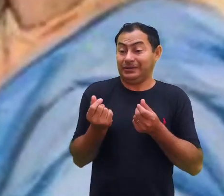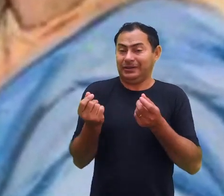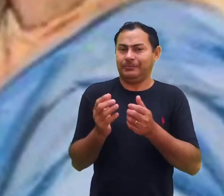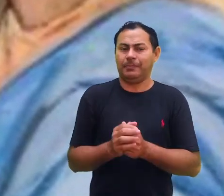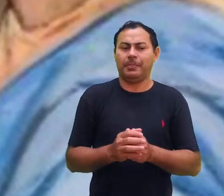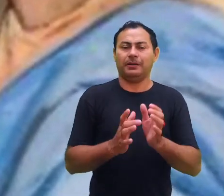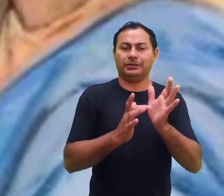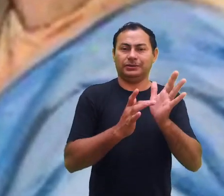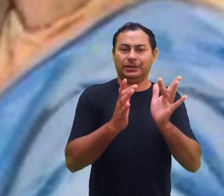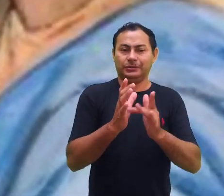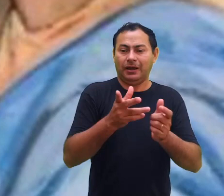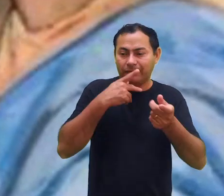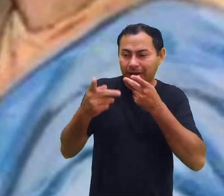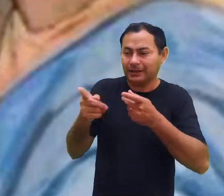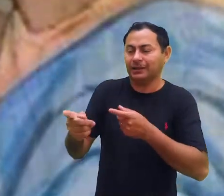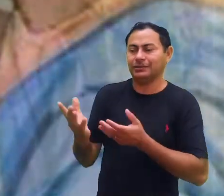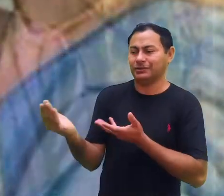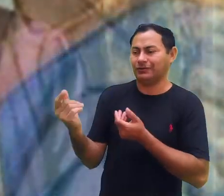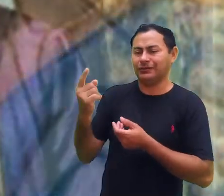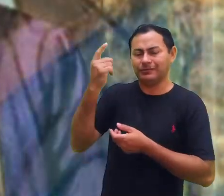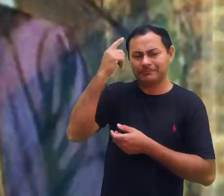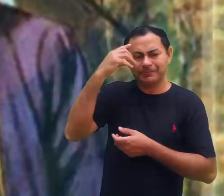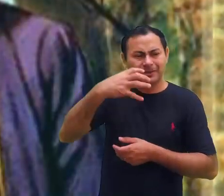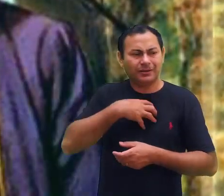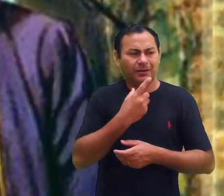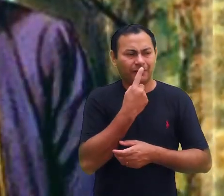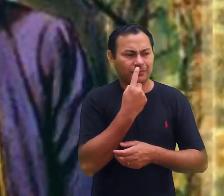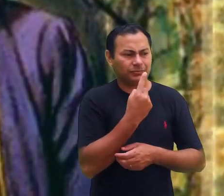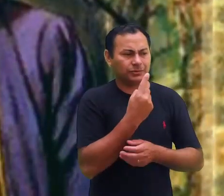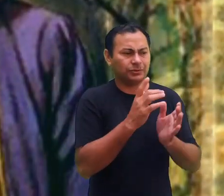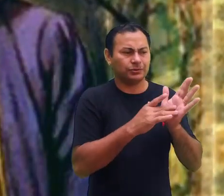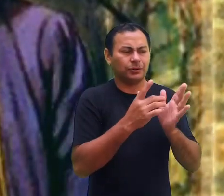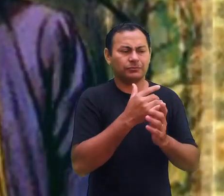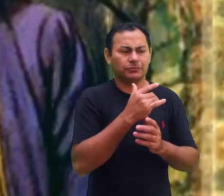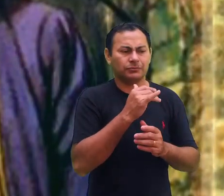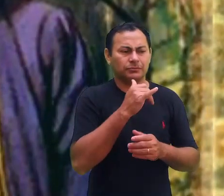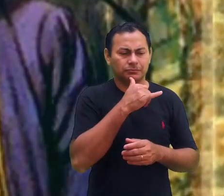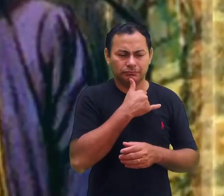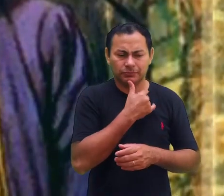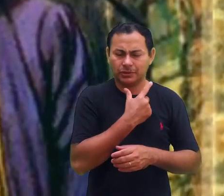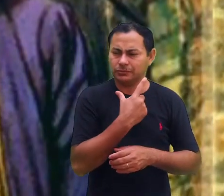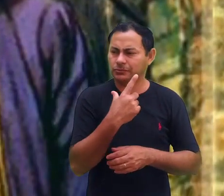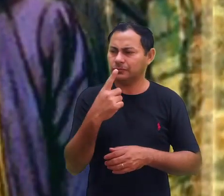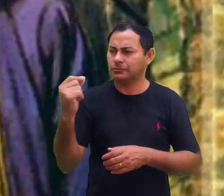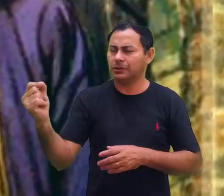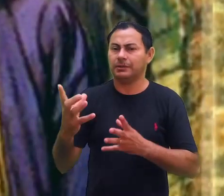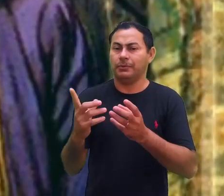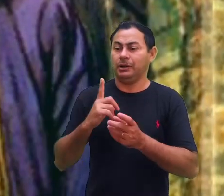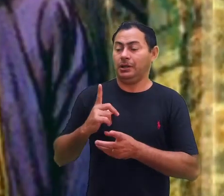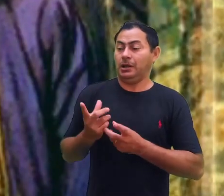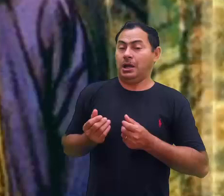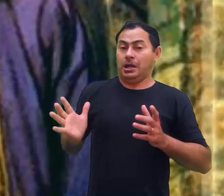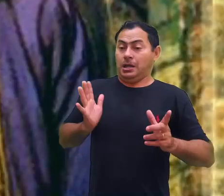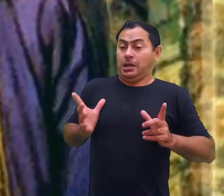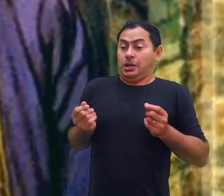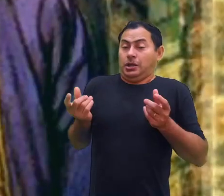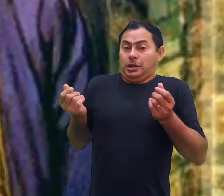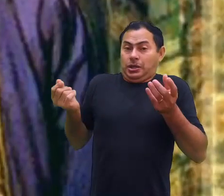palavras de Jesus caíram pesadas sobre aquele rapaz, que se virou e foi embora triste, porque era dono de